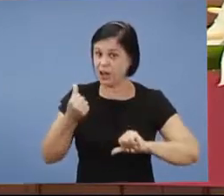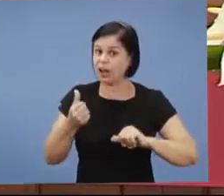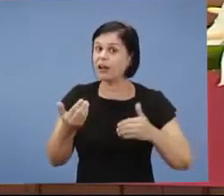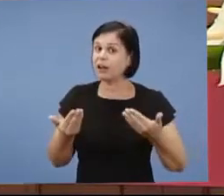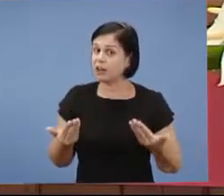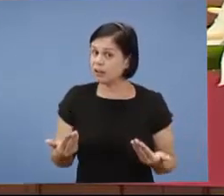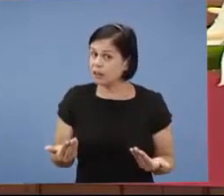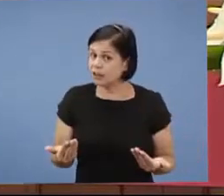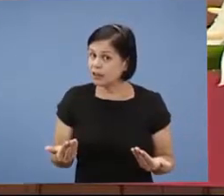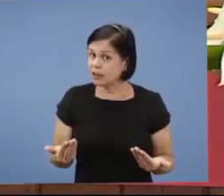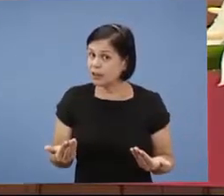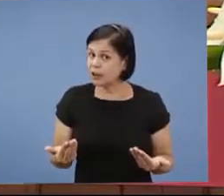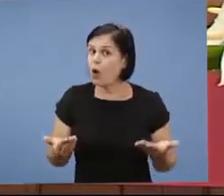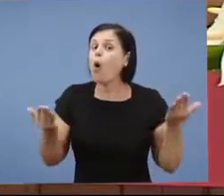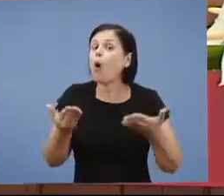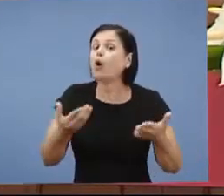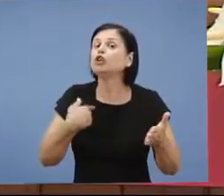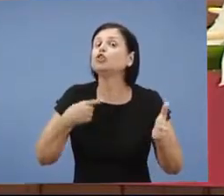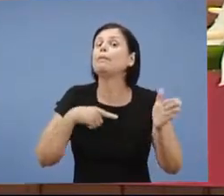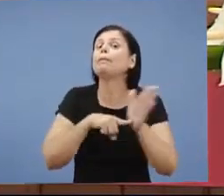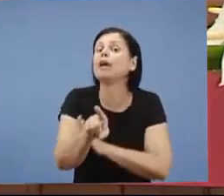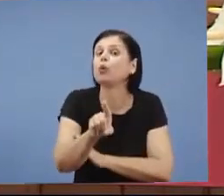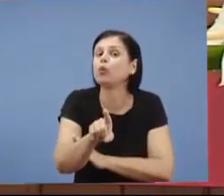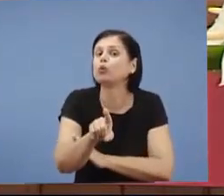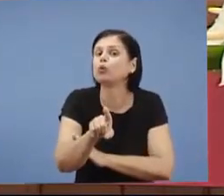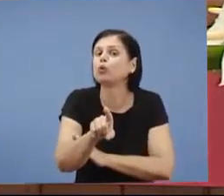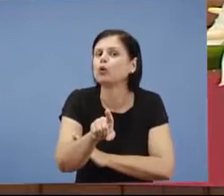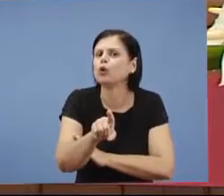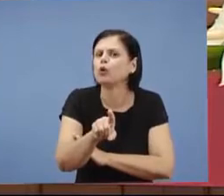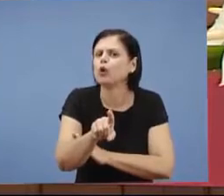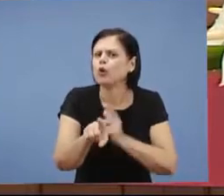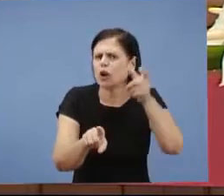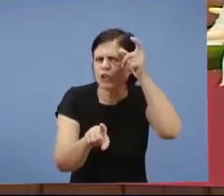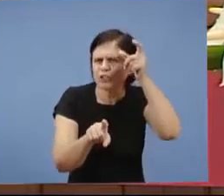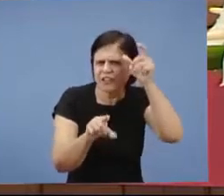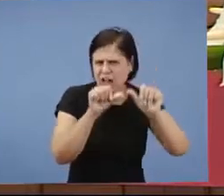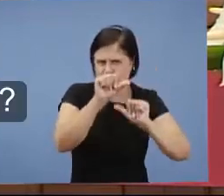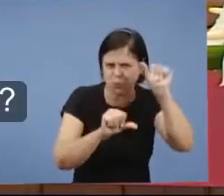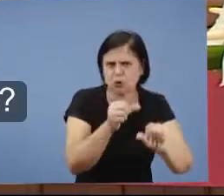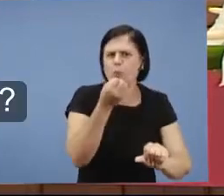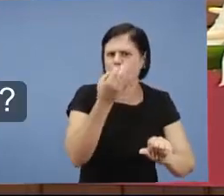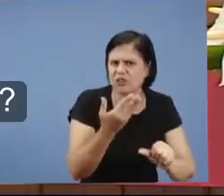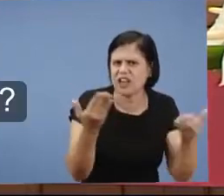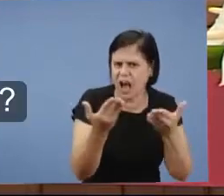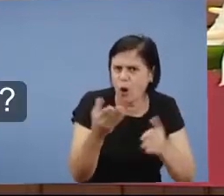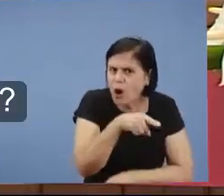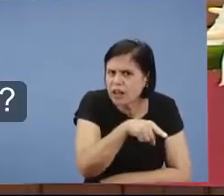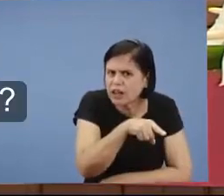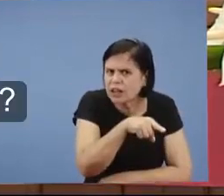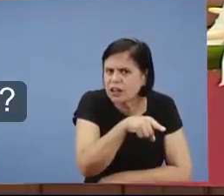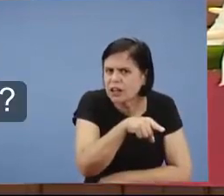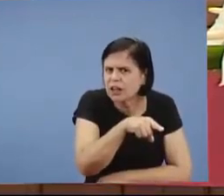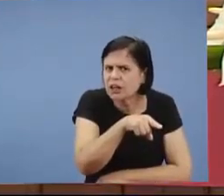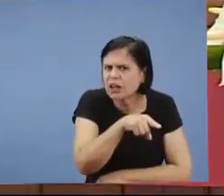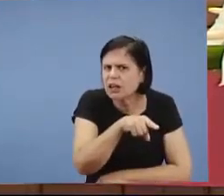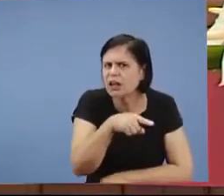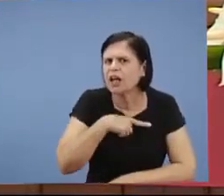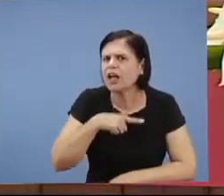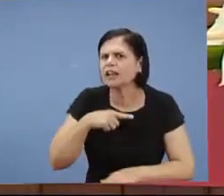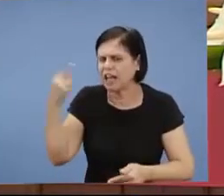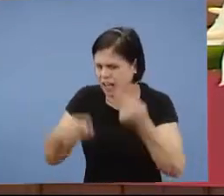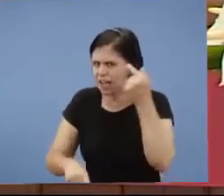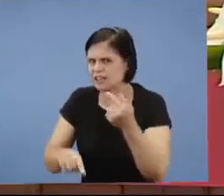palavra existe, sim ou não? Faça a pergunta aqui ao nosso povo que está aqui reunido. Existe? Reação à palavra, sim ou